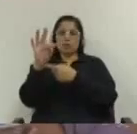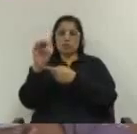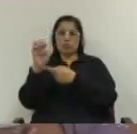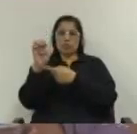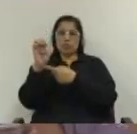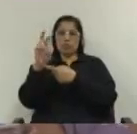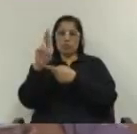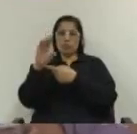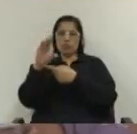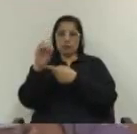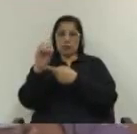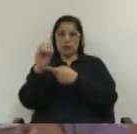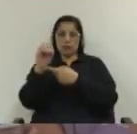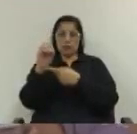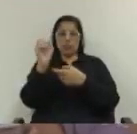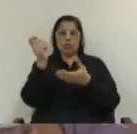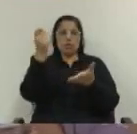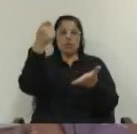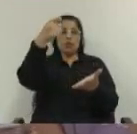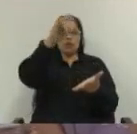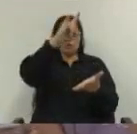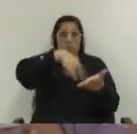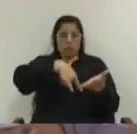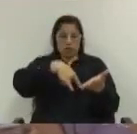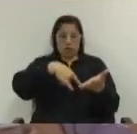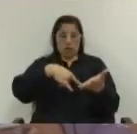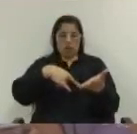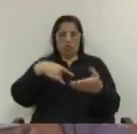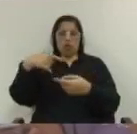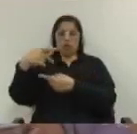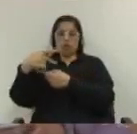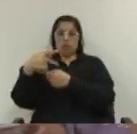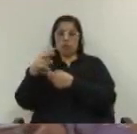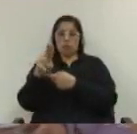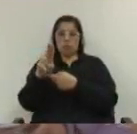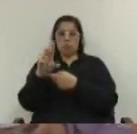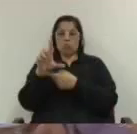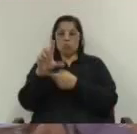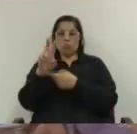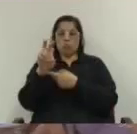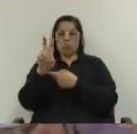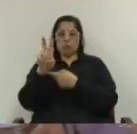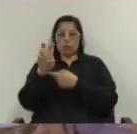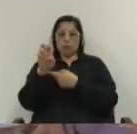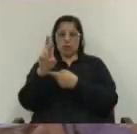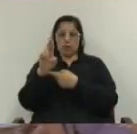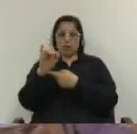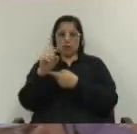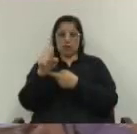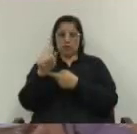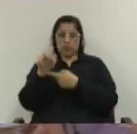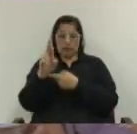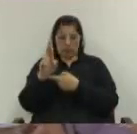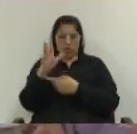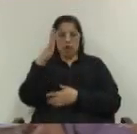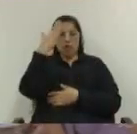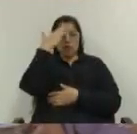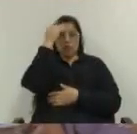pulverização, mesmo que este, sabendo que o referido senhor respondia por